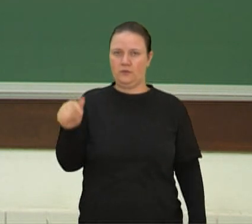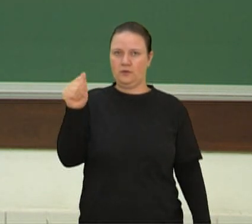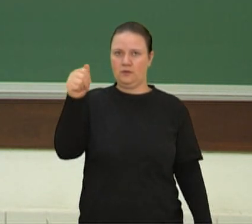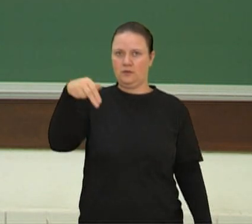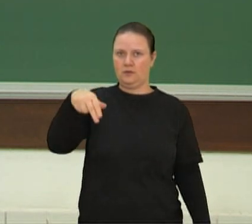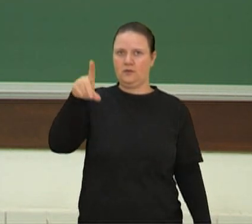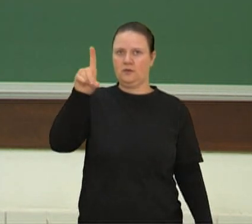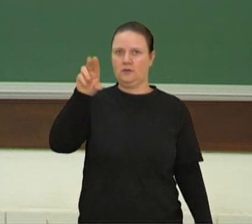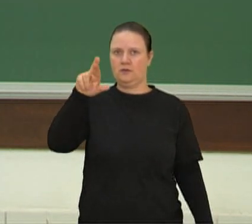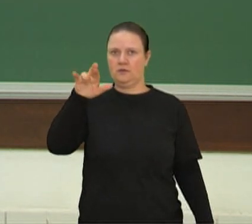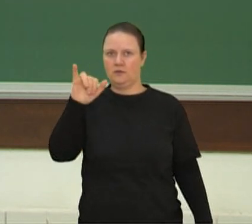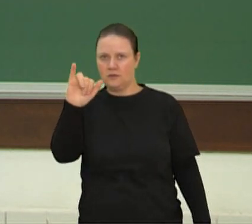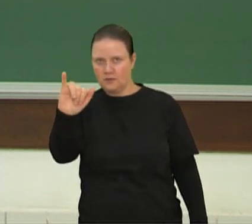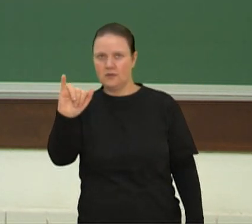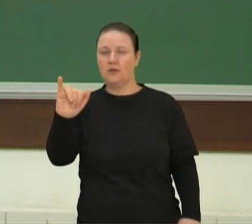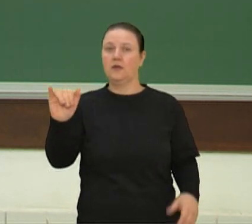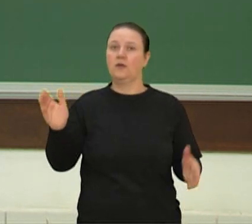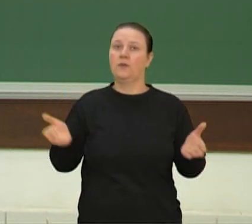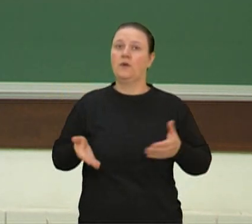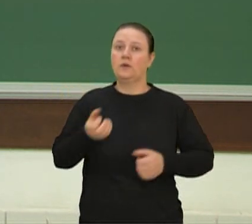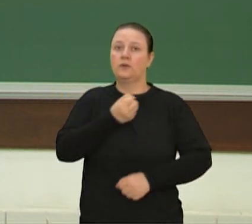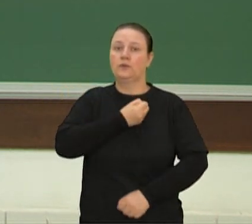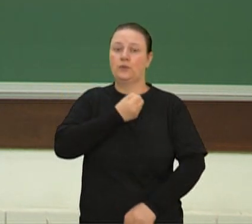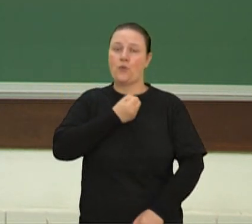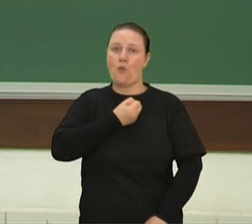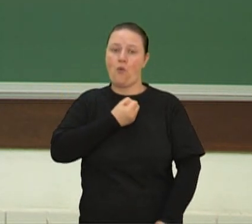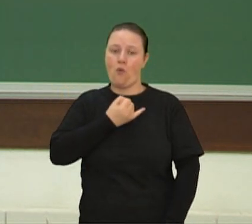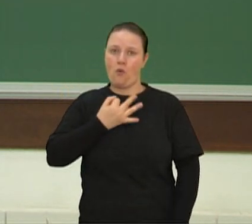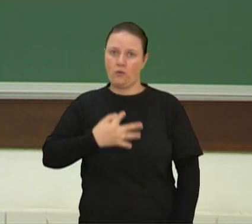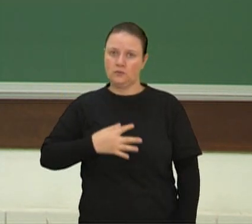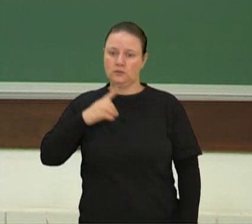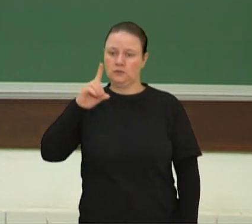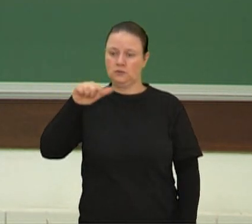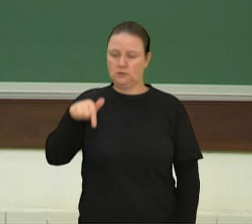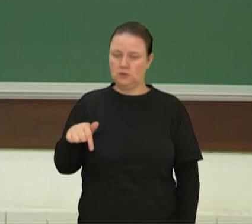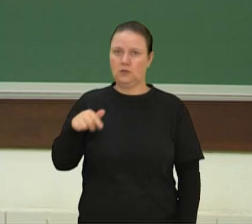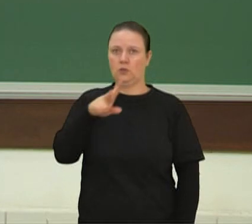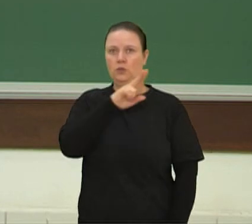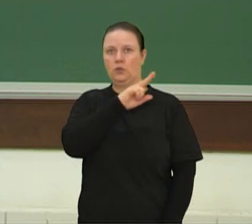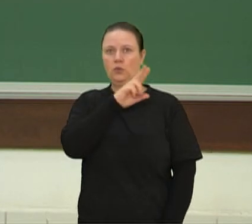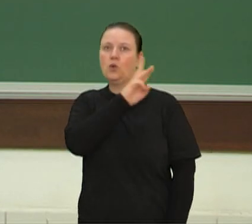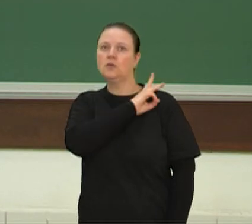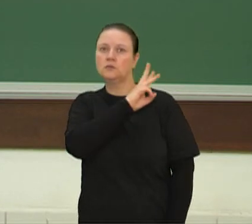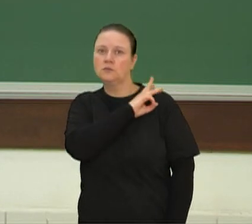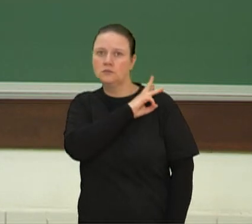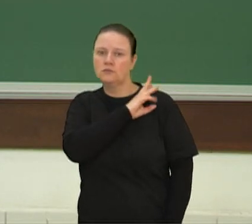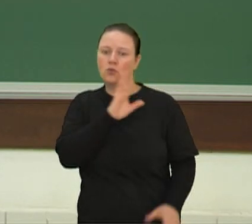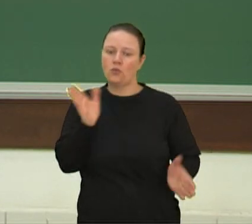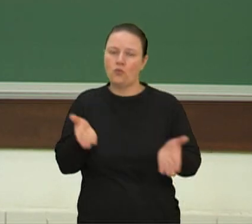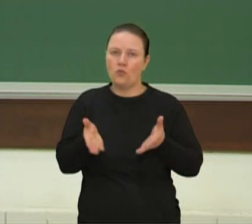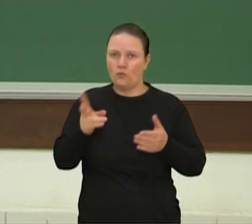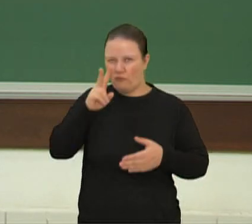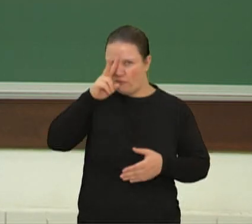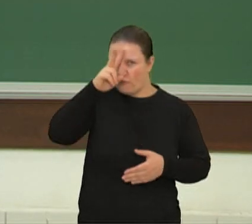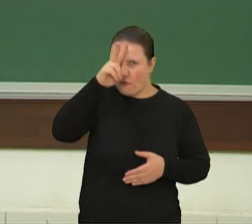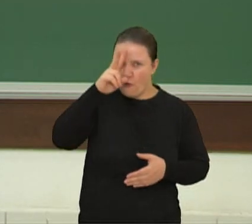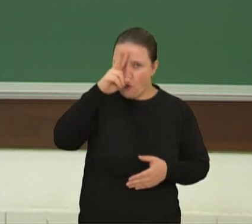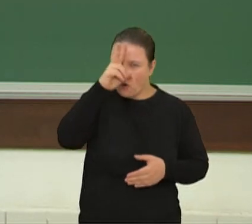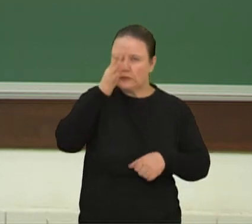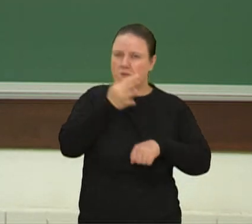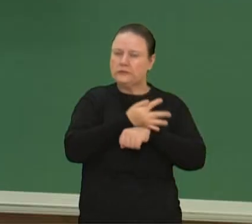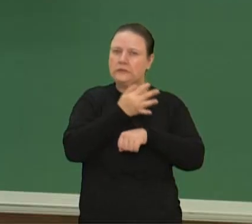número 17 para a terceira série do ensino médio. Falaremos hoje sobre força, resistência e potência